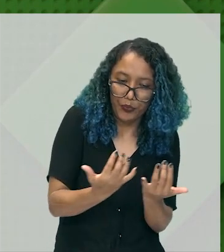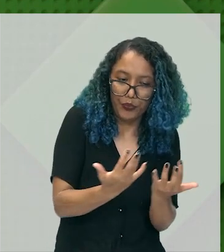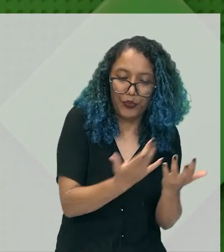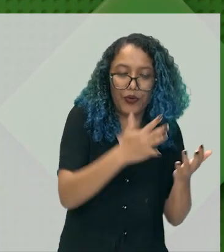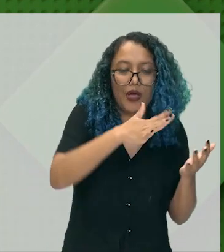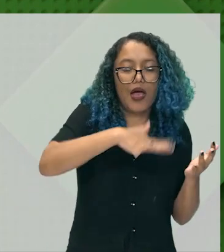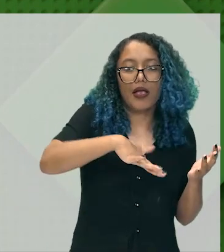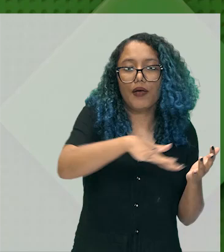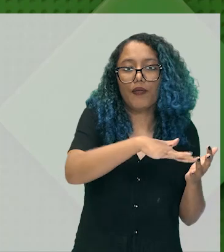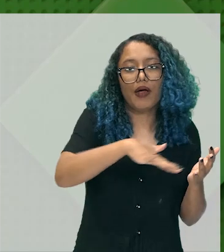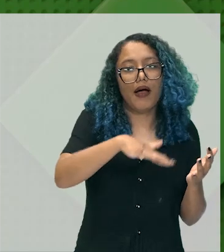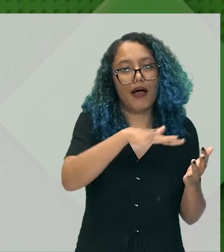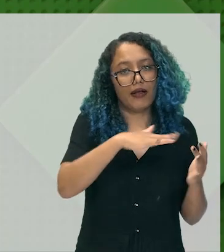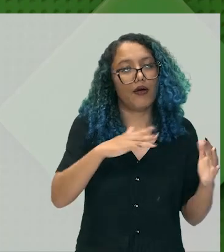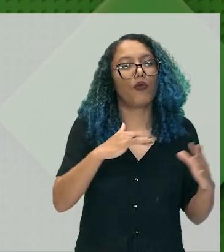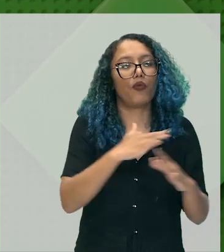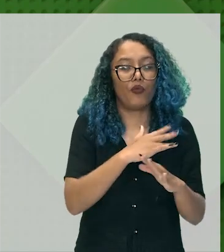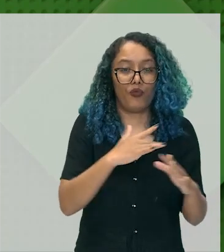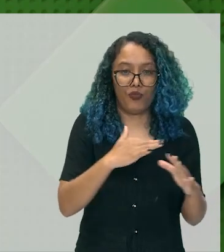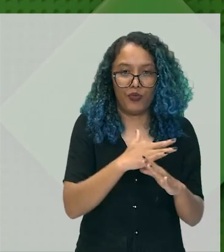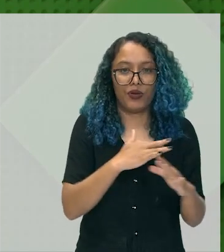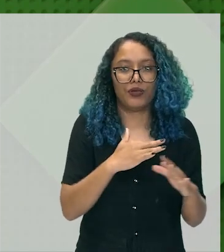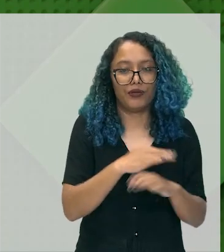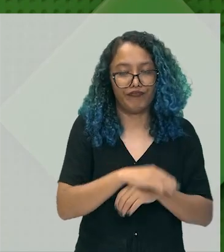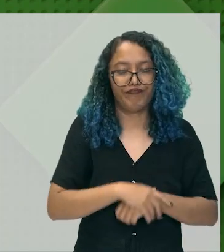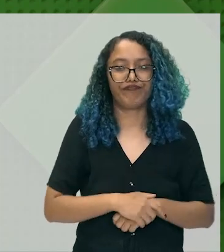área de queimada e assim